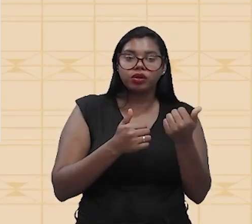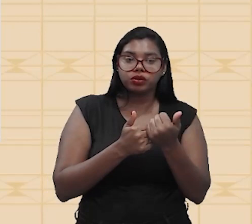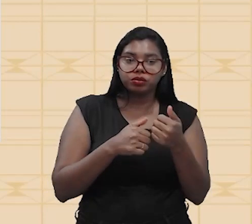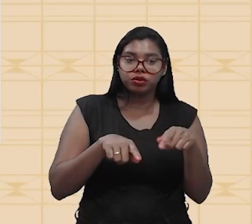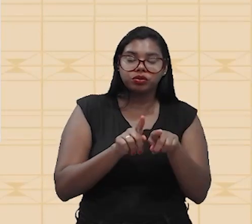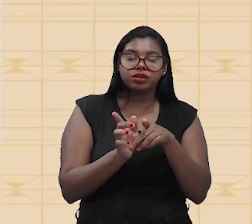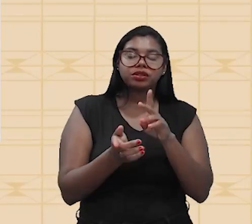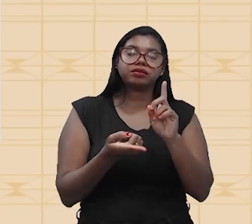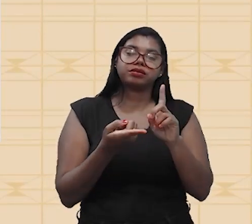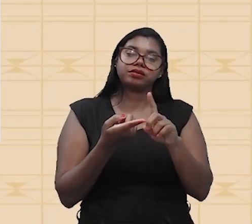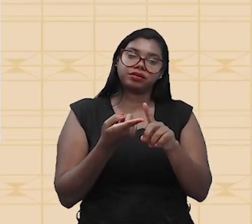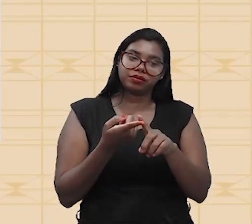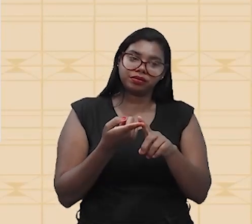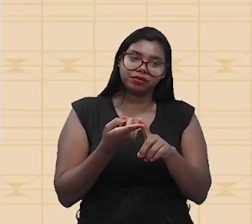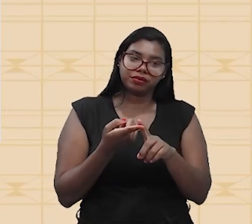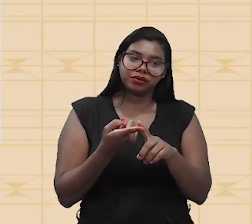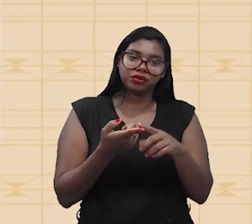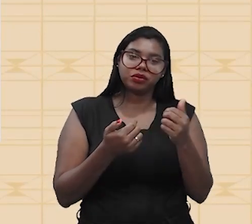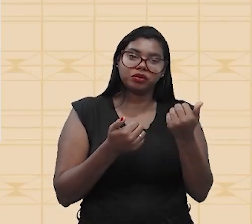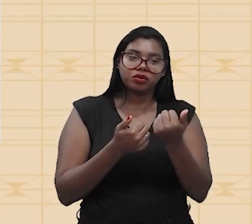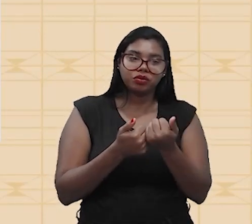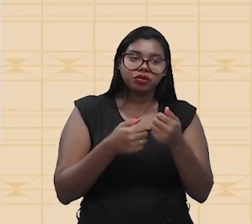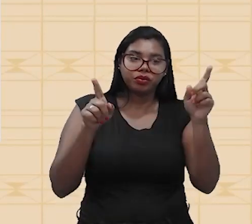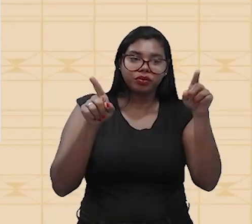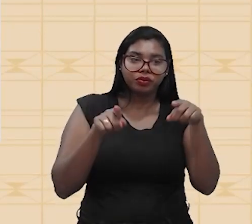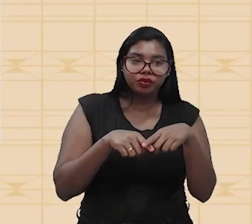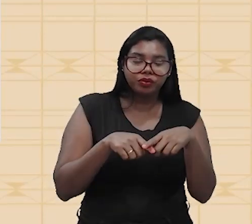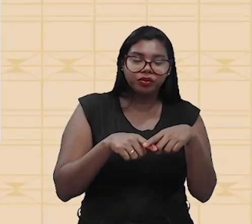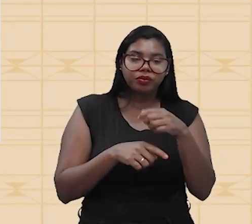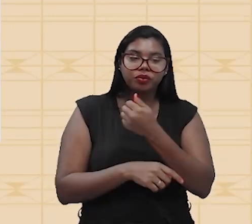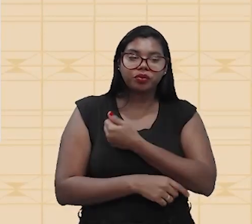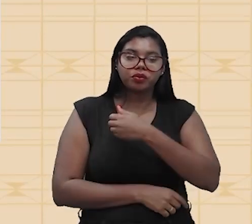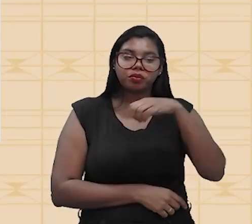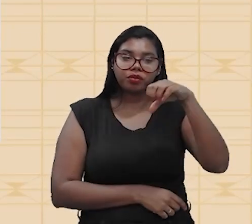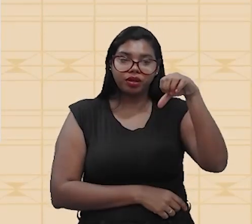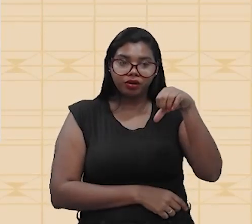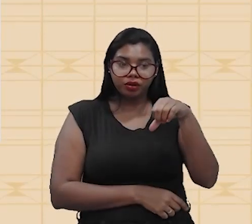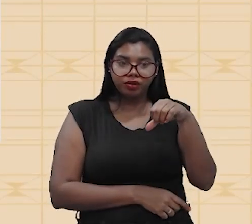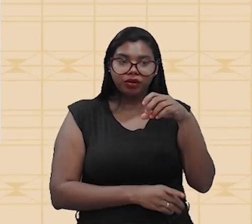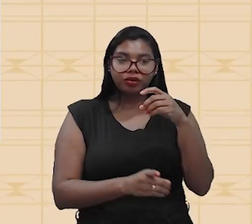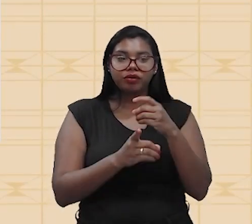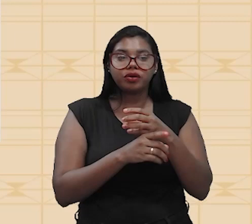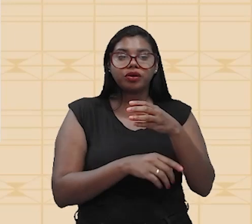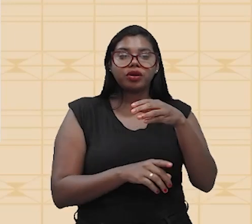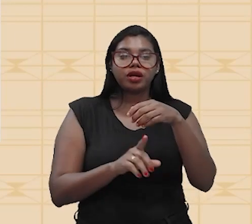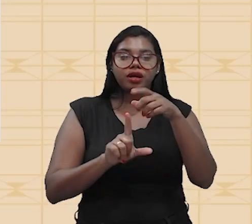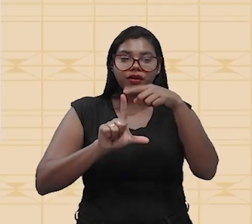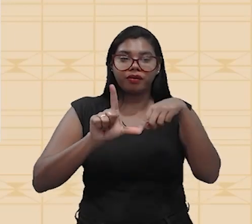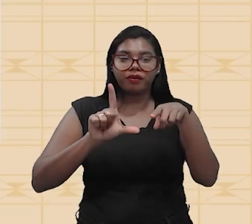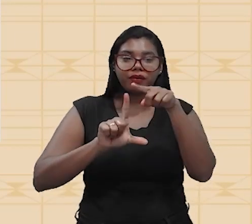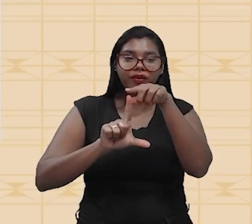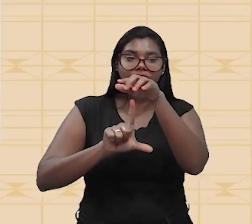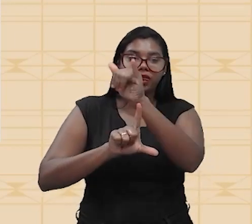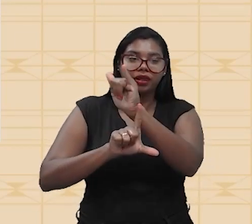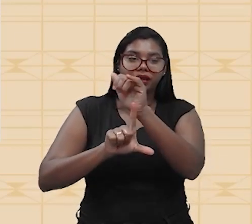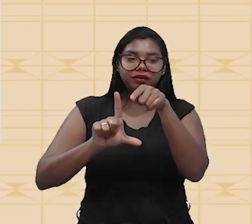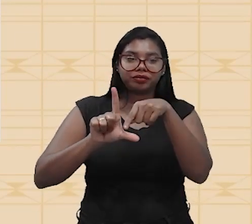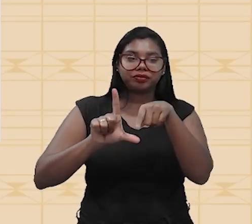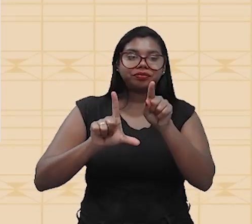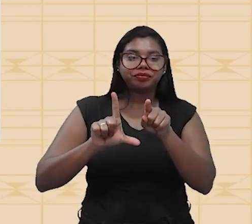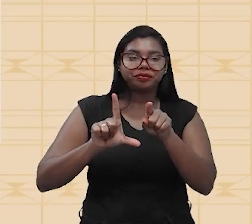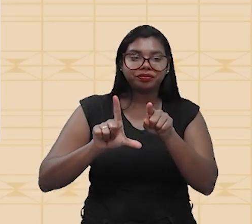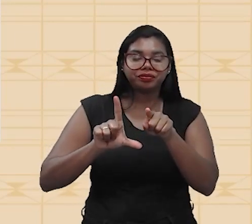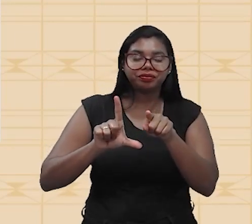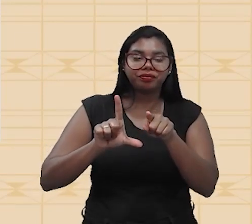no lugar do X do vértice eu colocar o número 9, eu vou encontrar o Y do vértice. Eu vou encontrar o